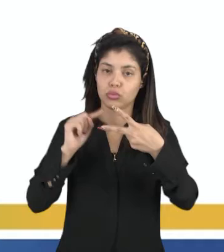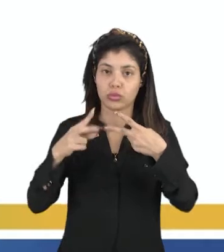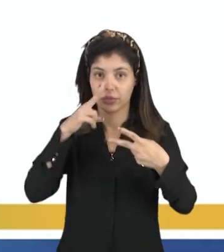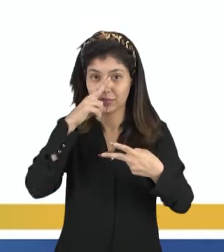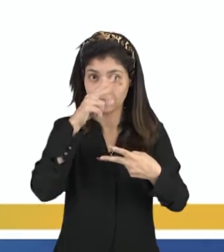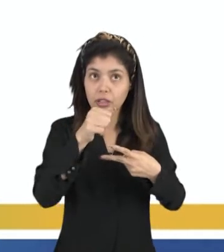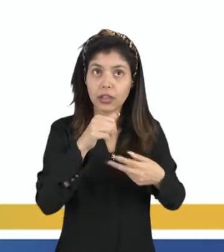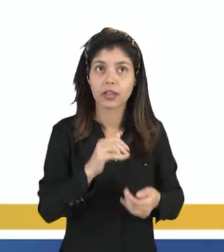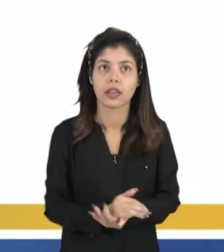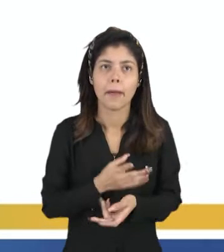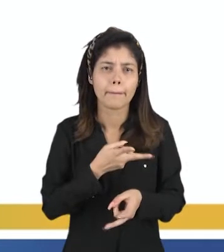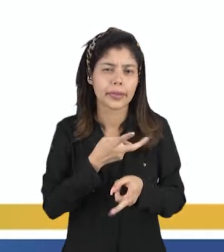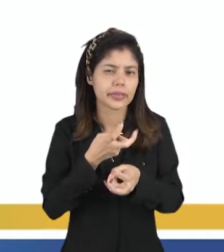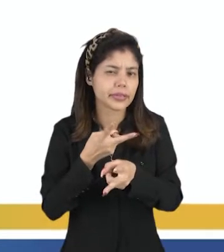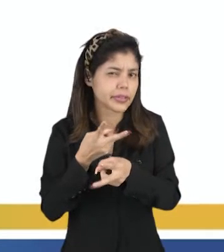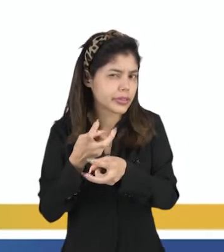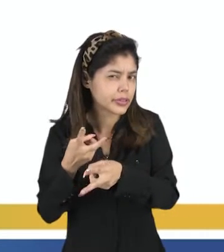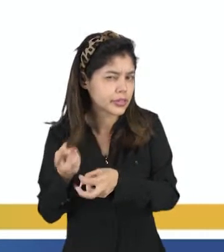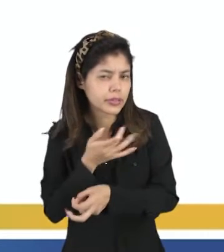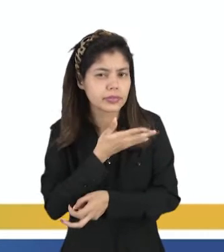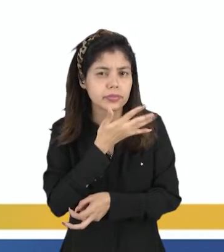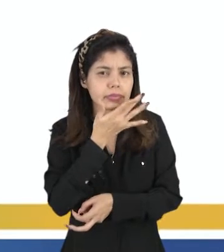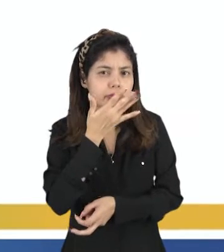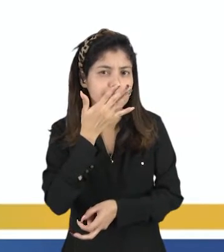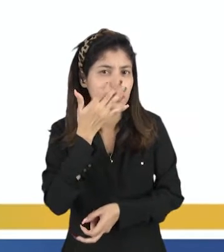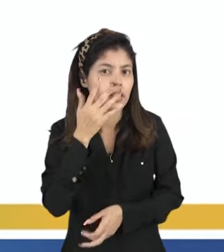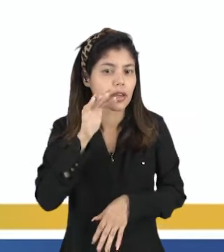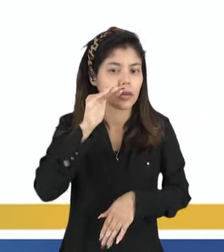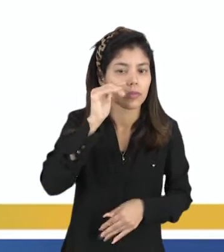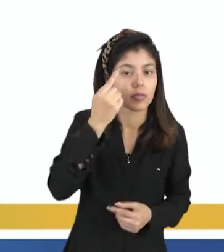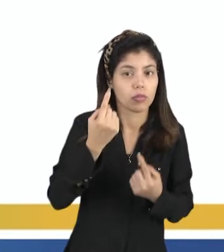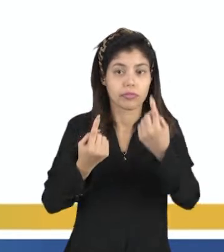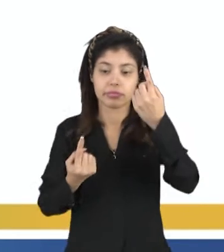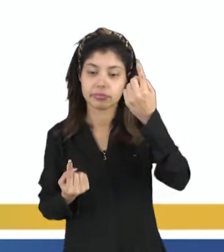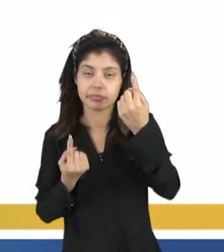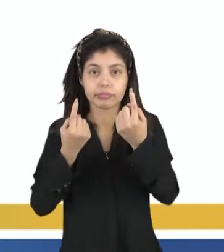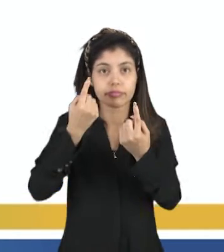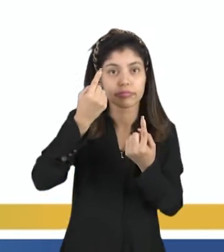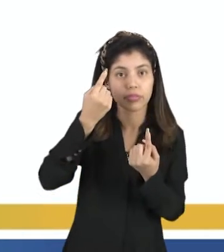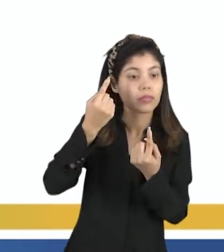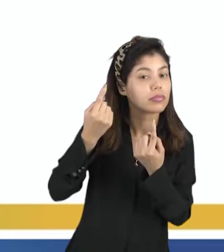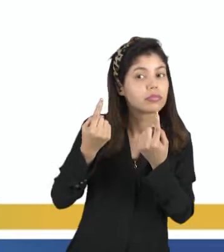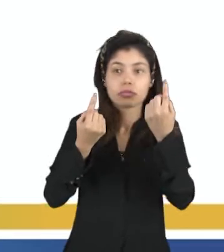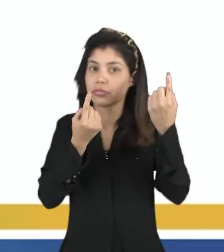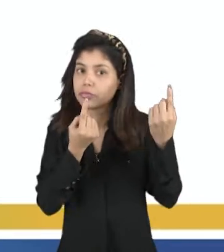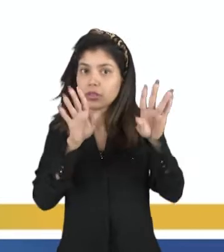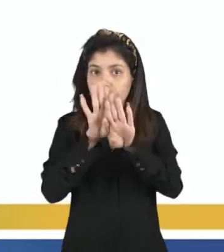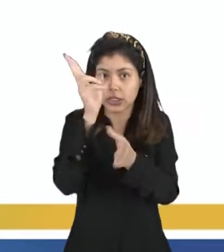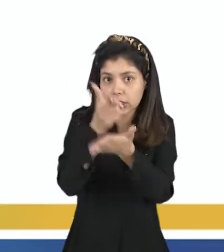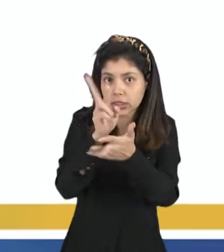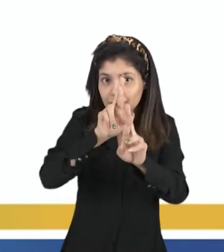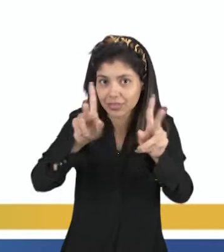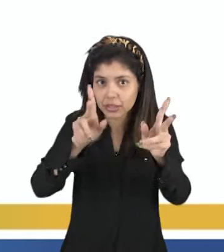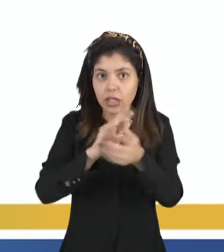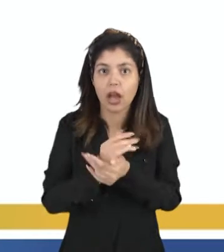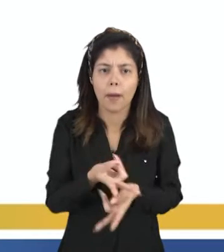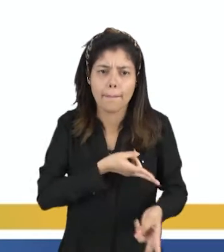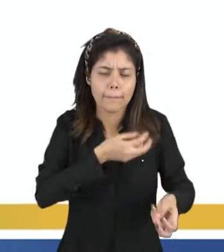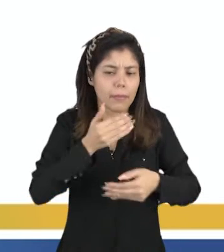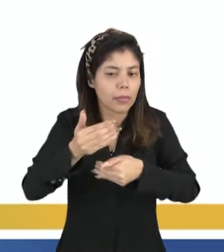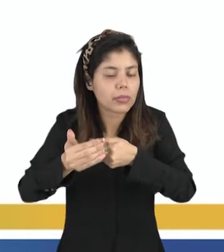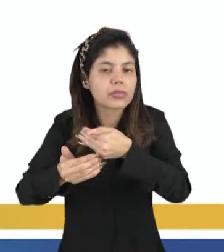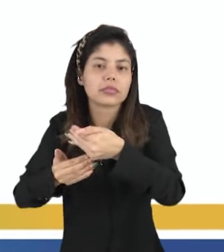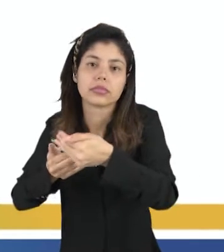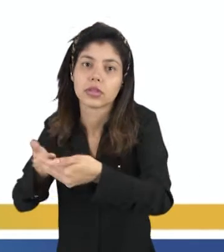fortes, a percepção do cheiro ela vai se alternar entre um e outro. O processo dessa percepção,